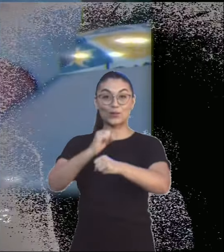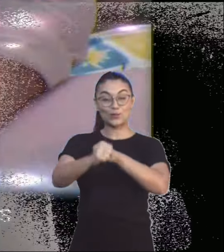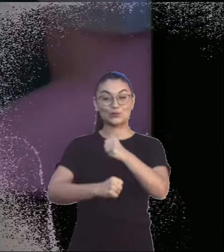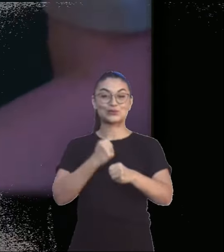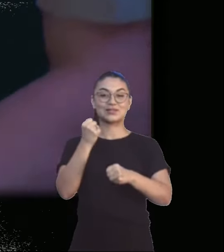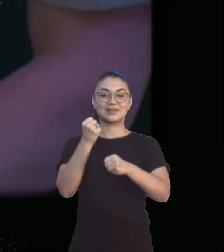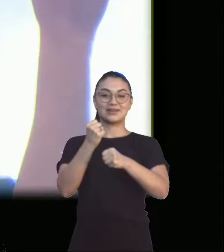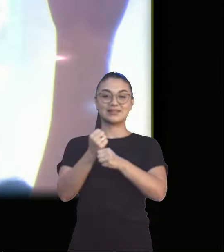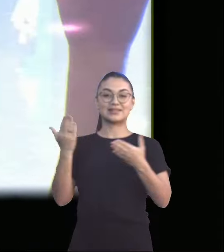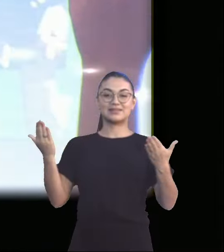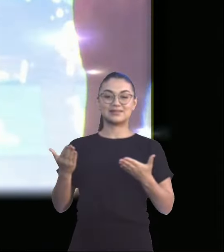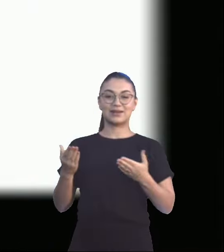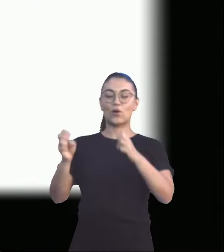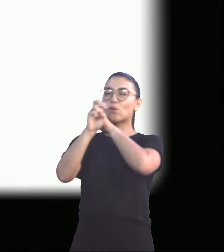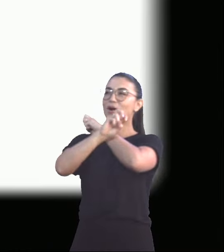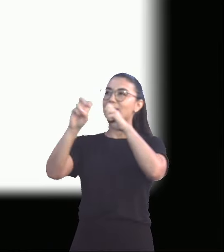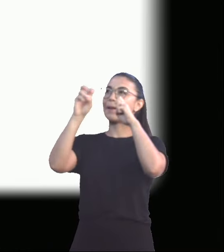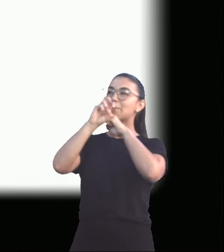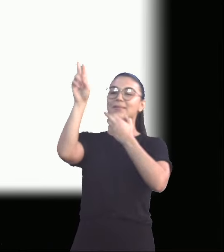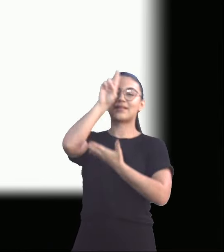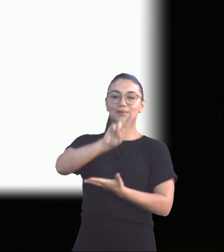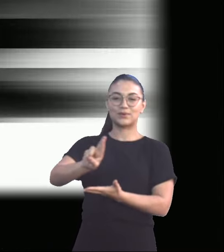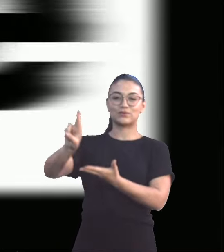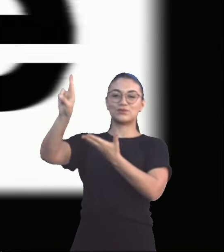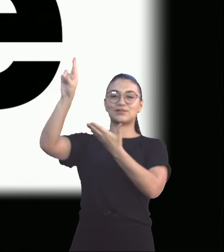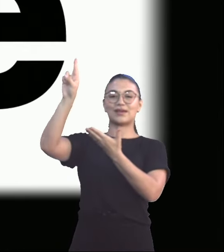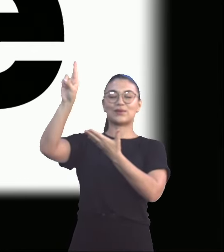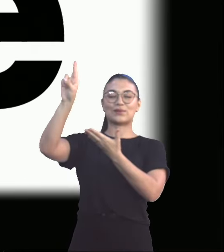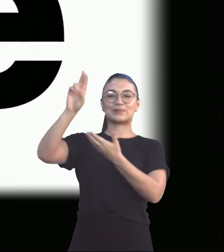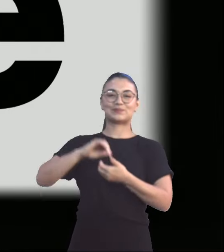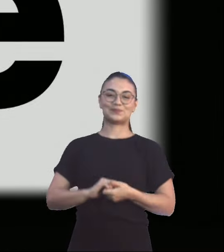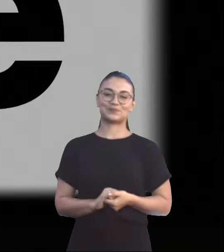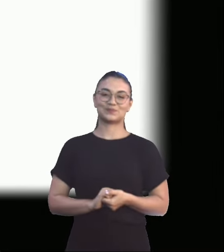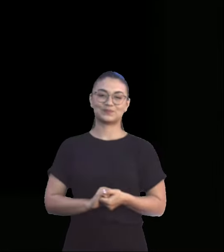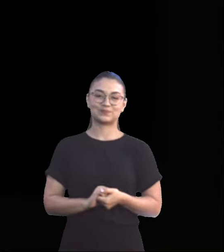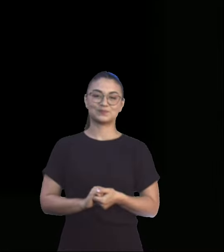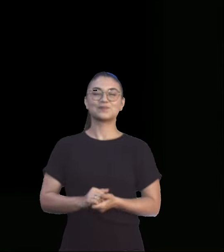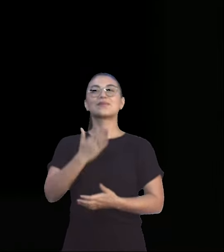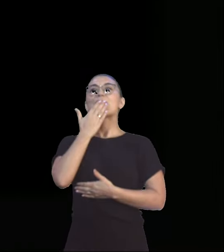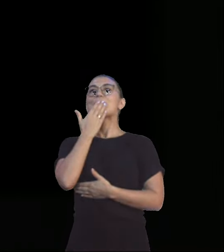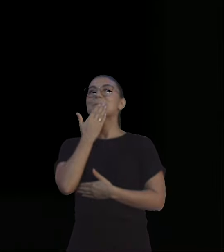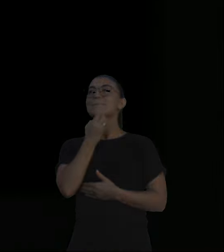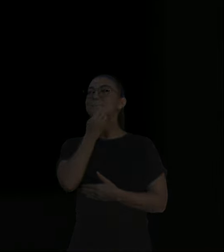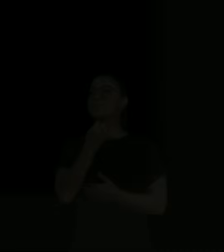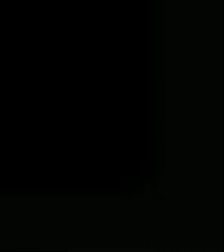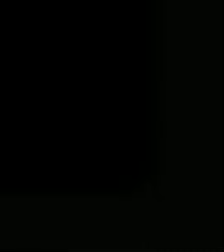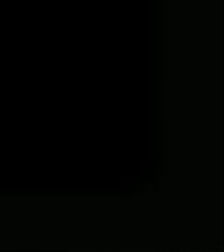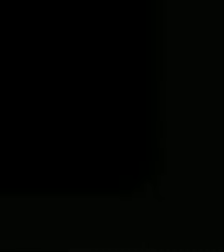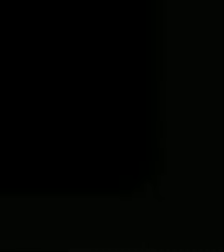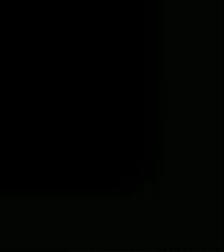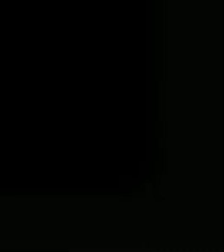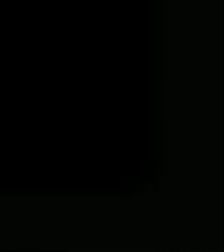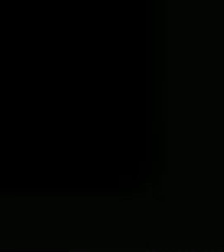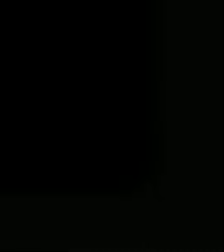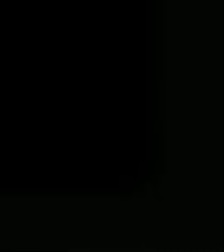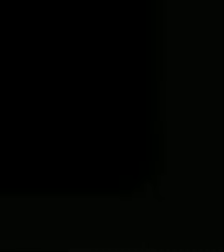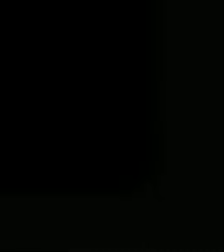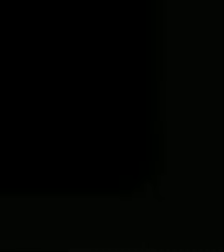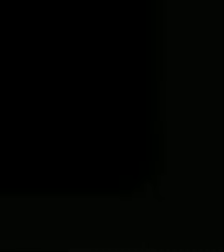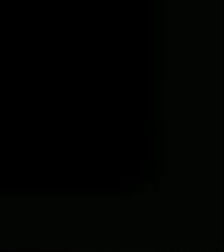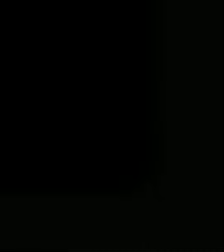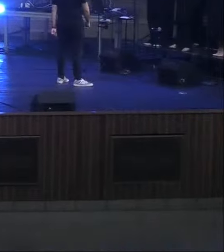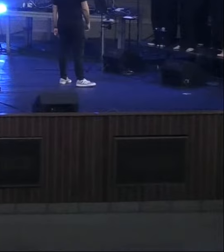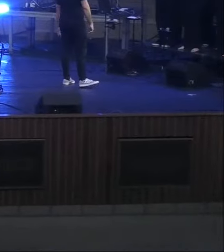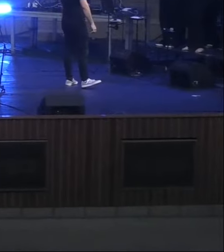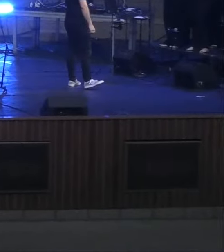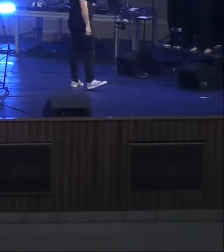ações de graças clamar ao Senhor. Nós queremos mais. Boa tarde, igreja. Você quer mais do Senhor? Você